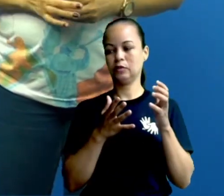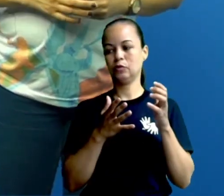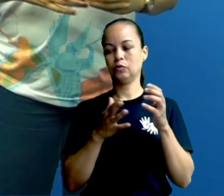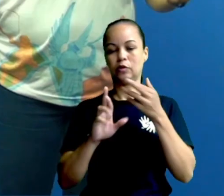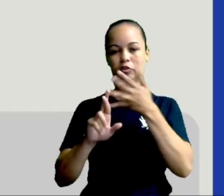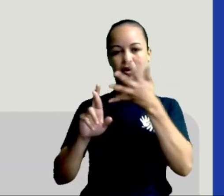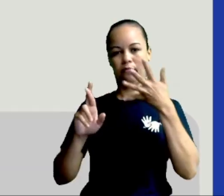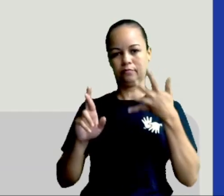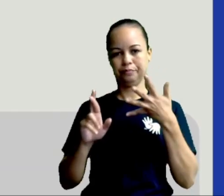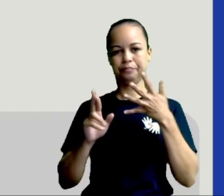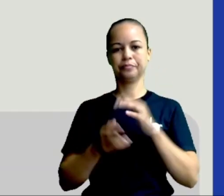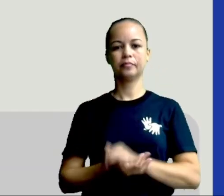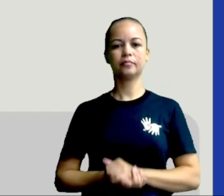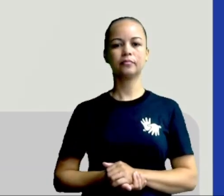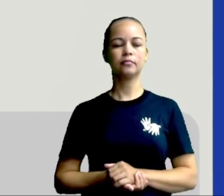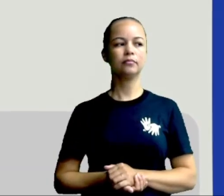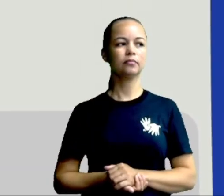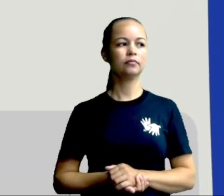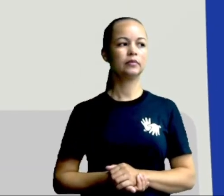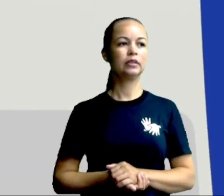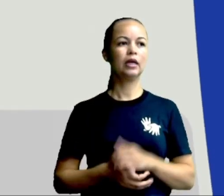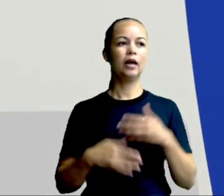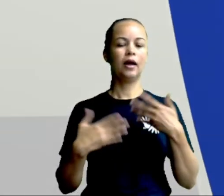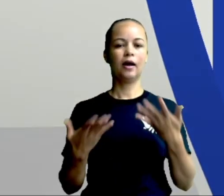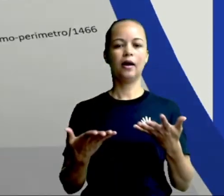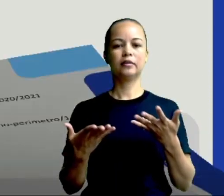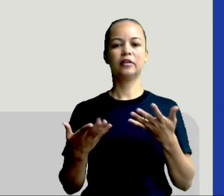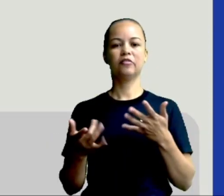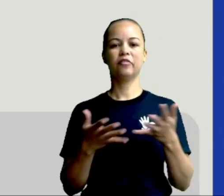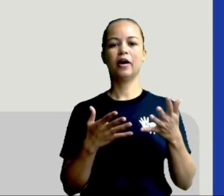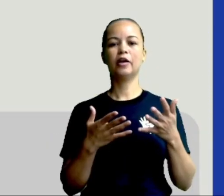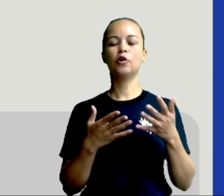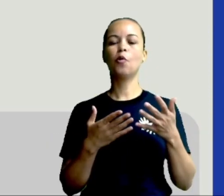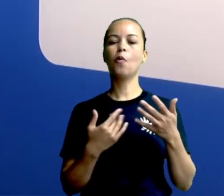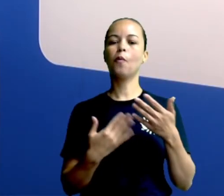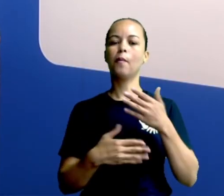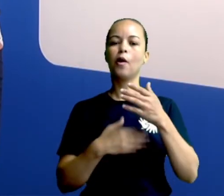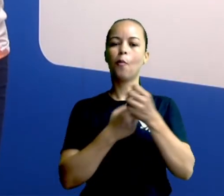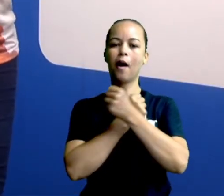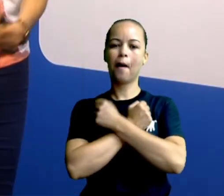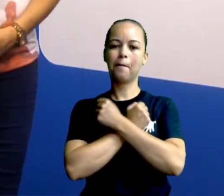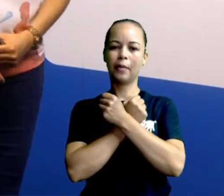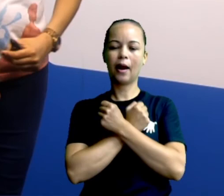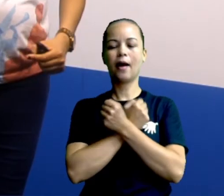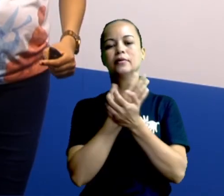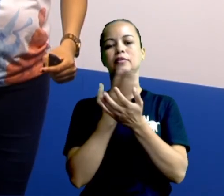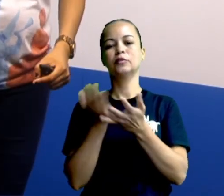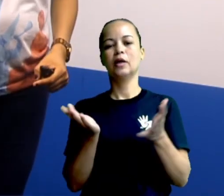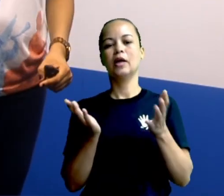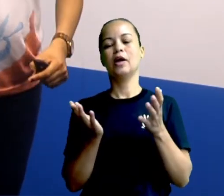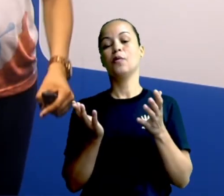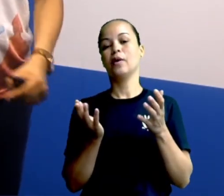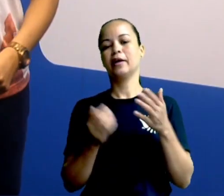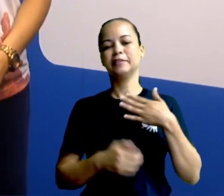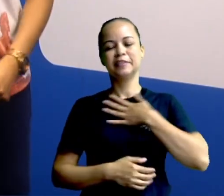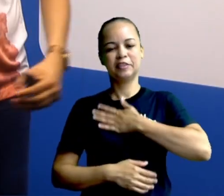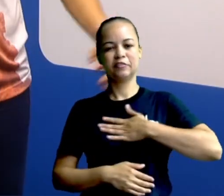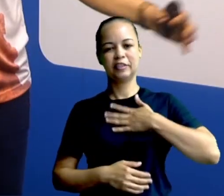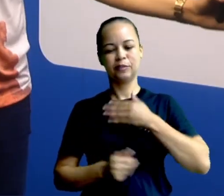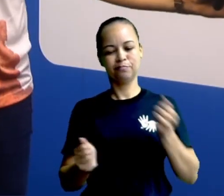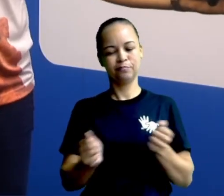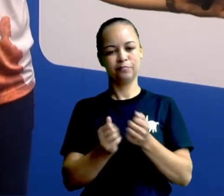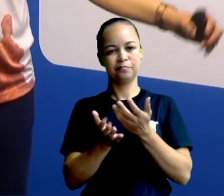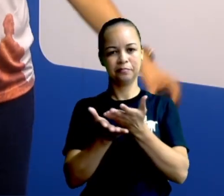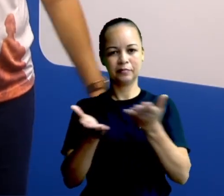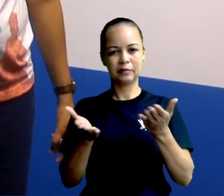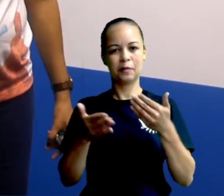referências e aqui vai o meu abraço, porque é uma grande satisfação estar aqui com vocês